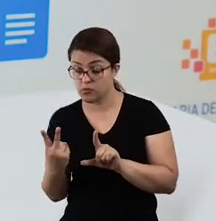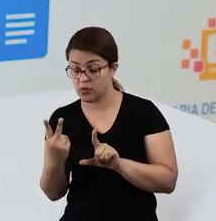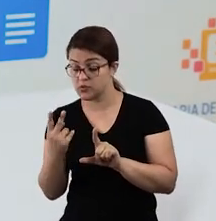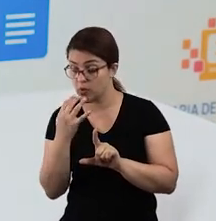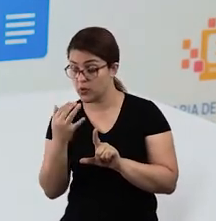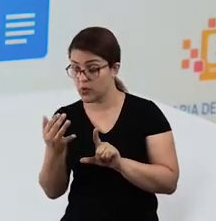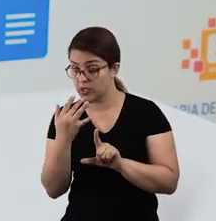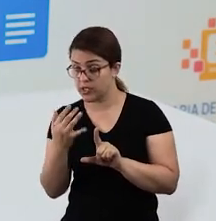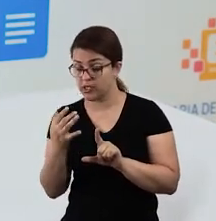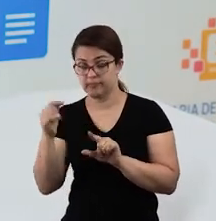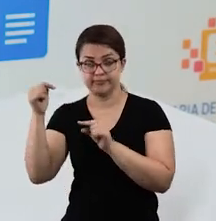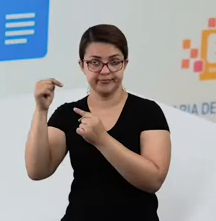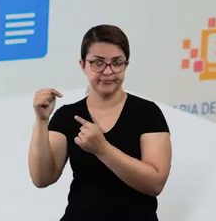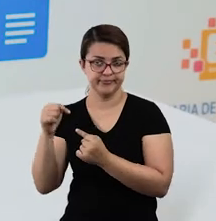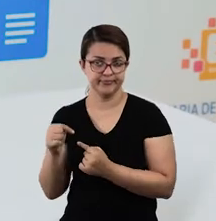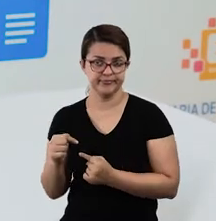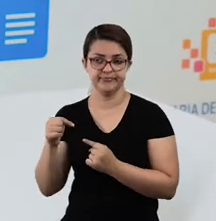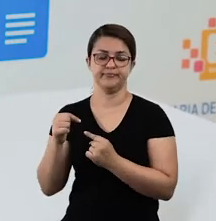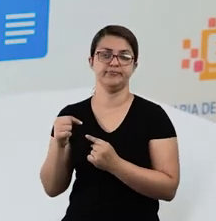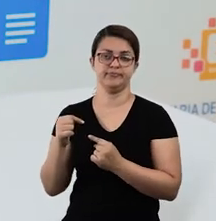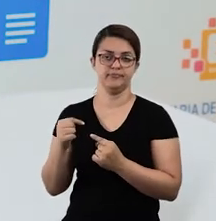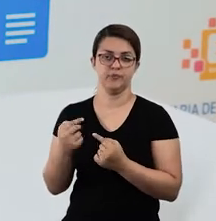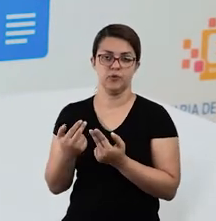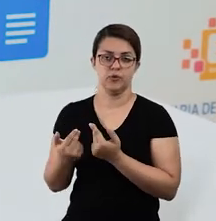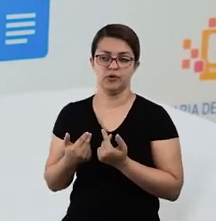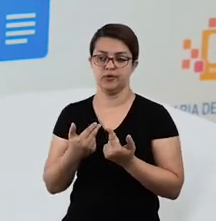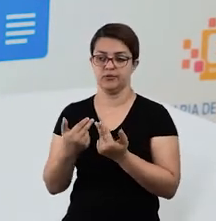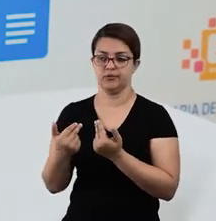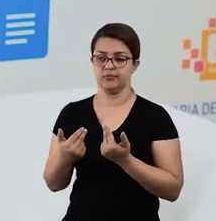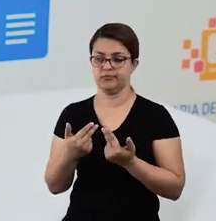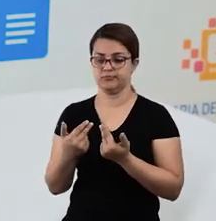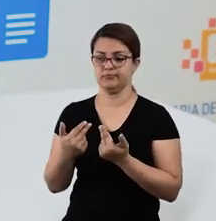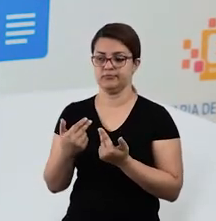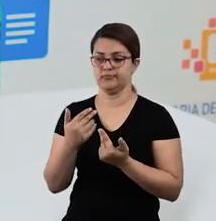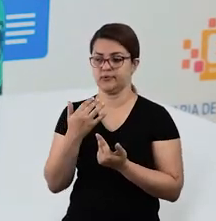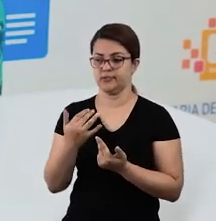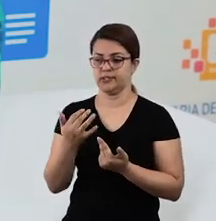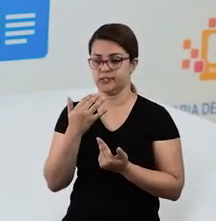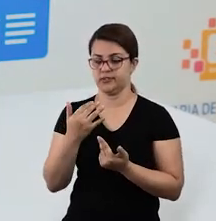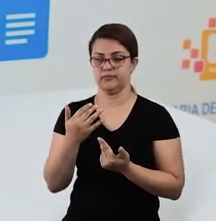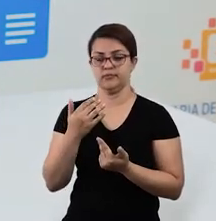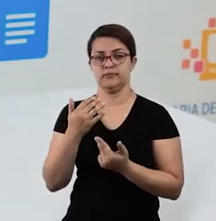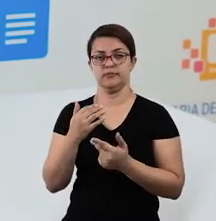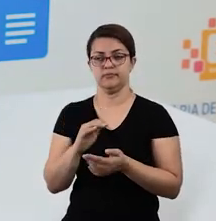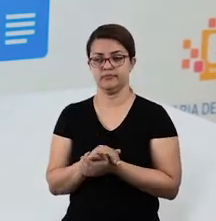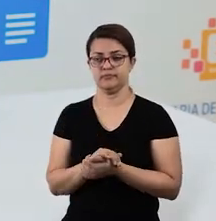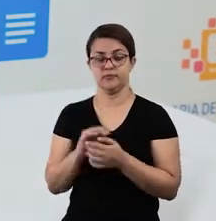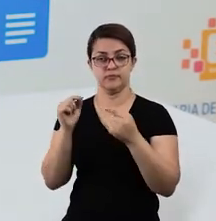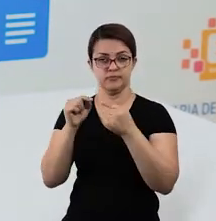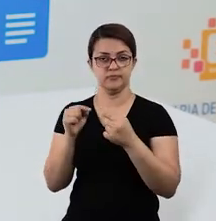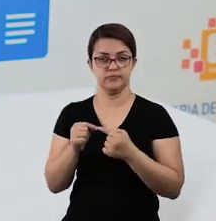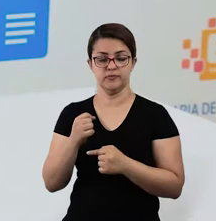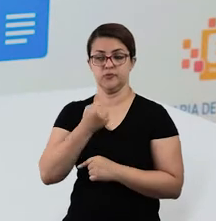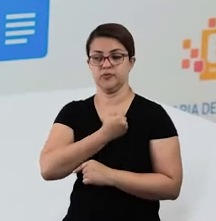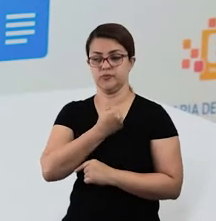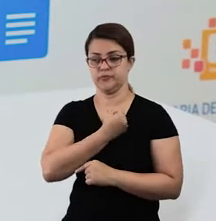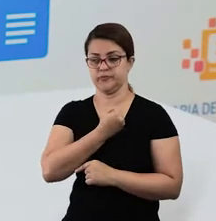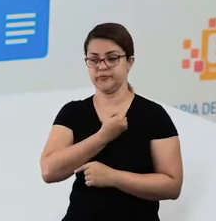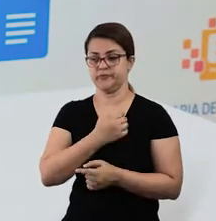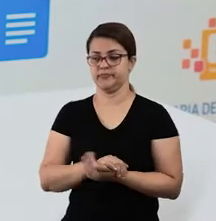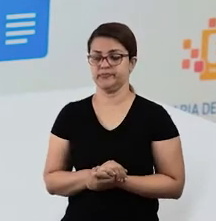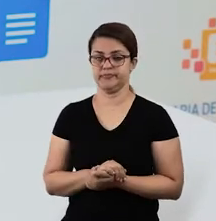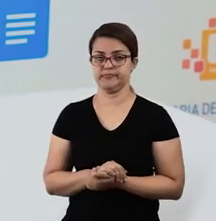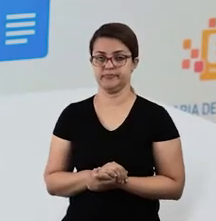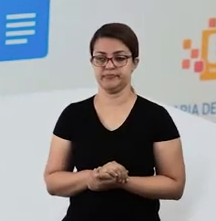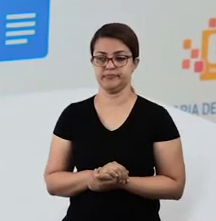e o outro está composto. E assim você vai fazer com o restante das fichas coloridas. Vai pintar de acordo com o número